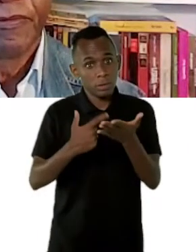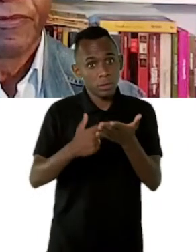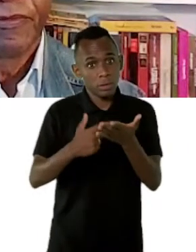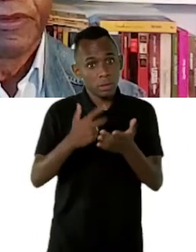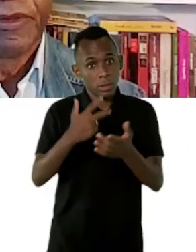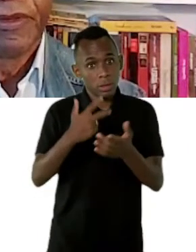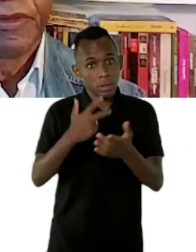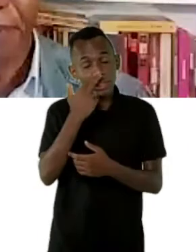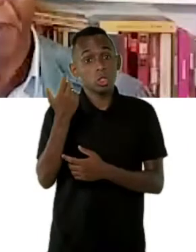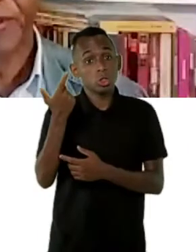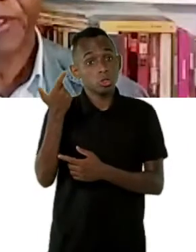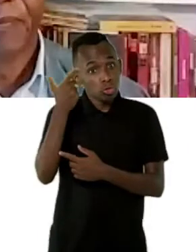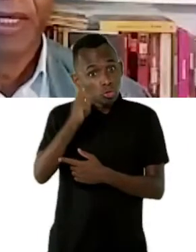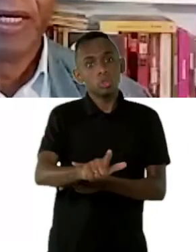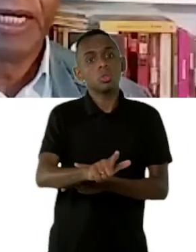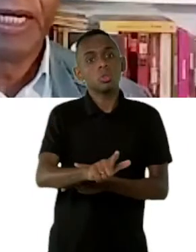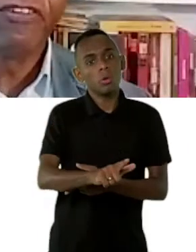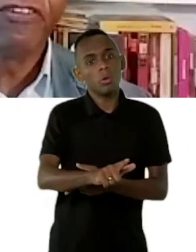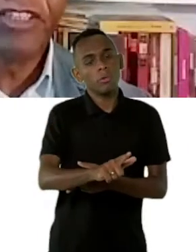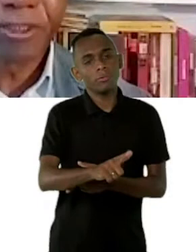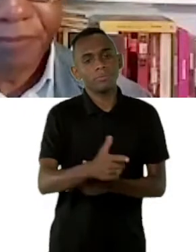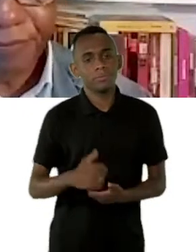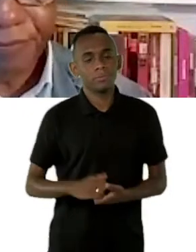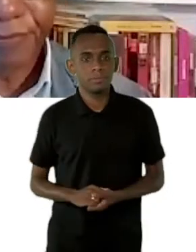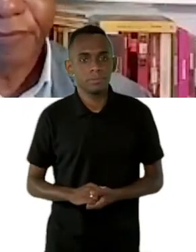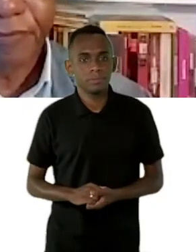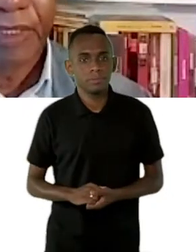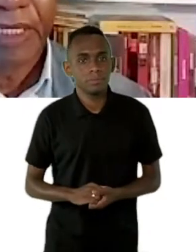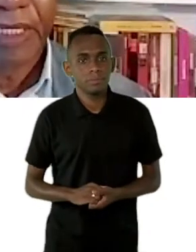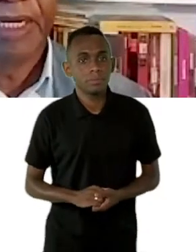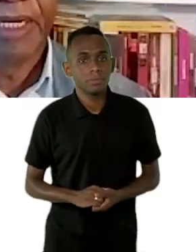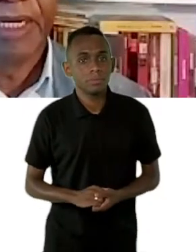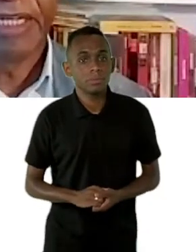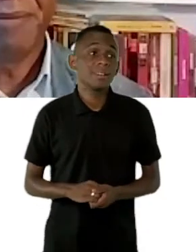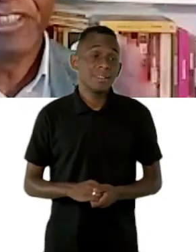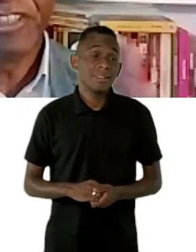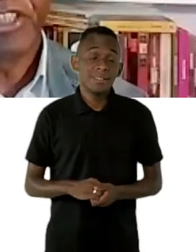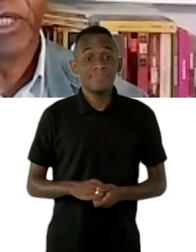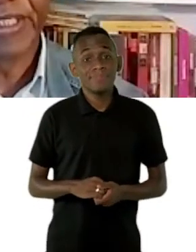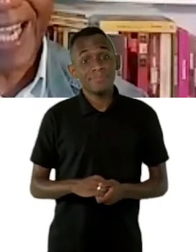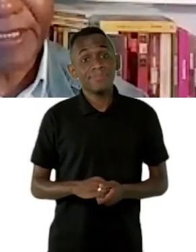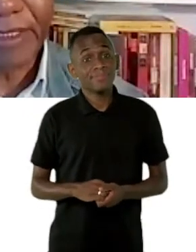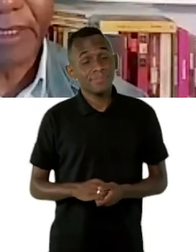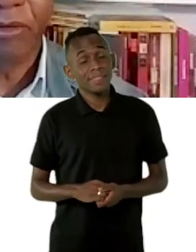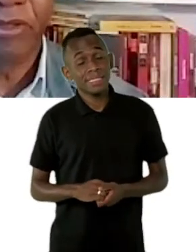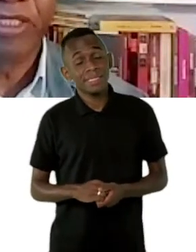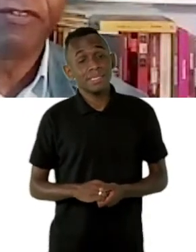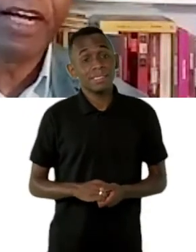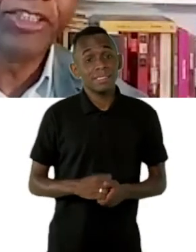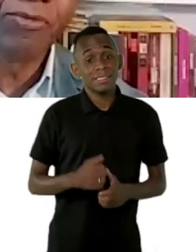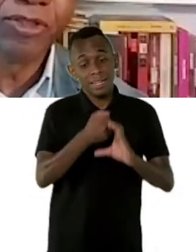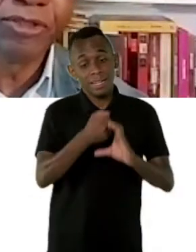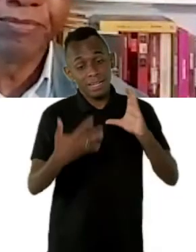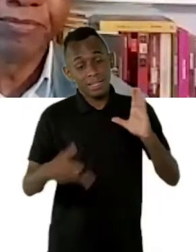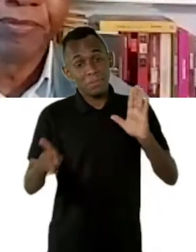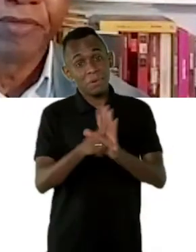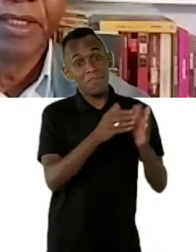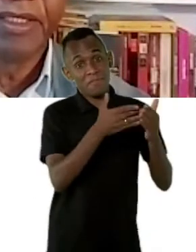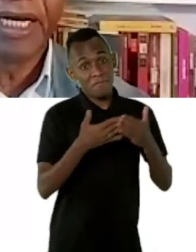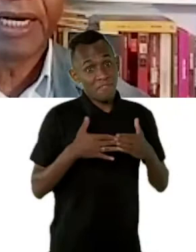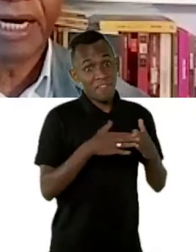colocada. Exatamente. Isso vende. Essa imagem de coitada da Carolina vende